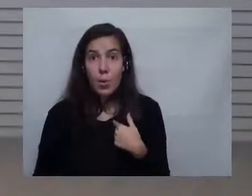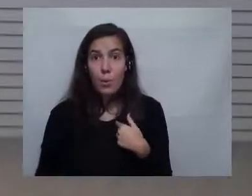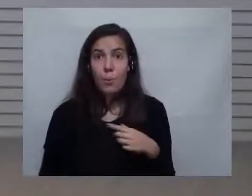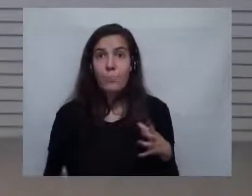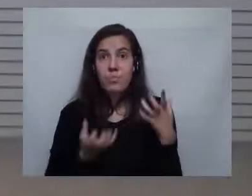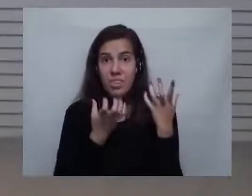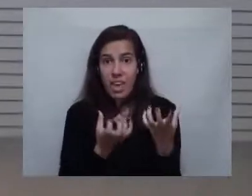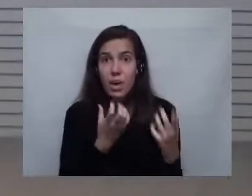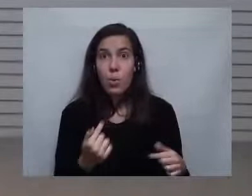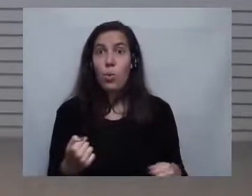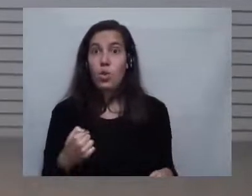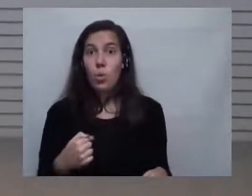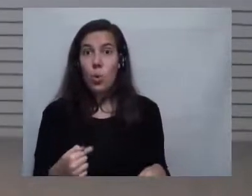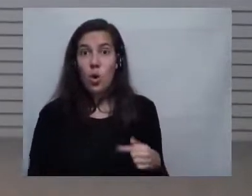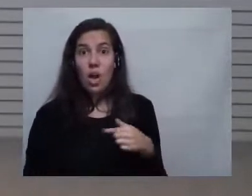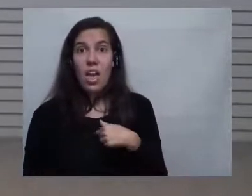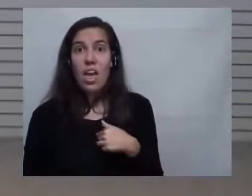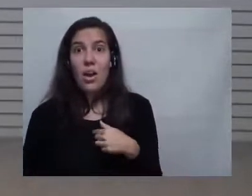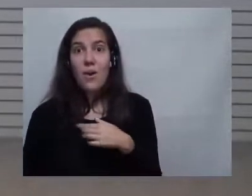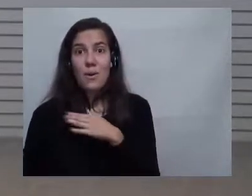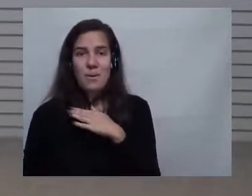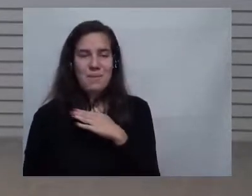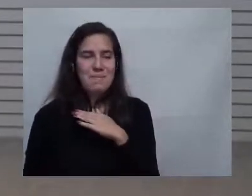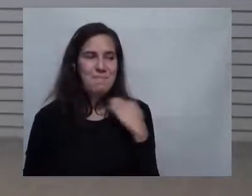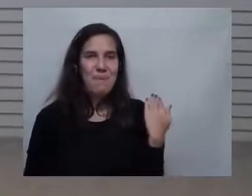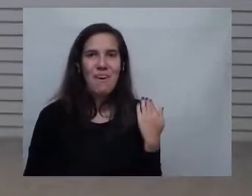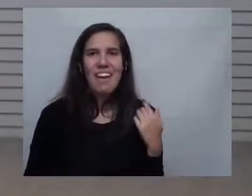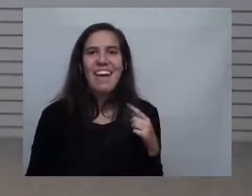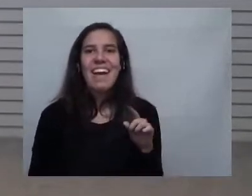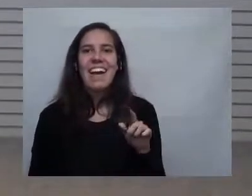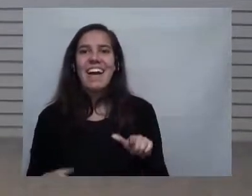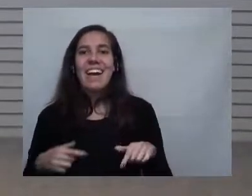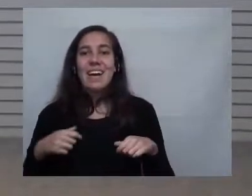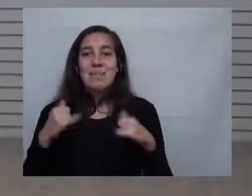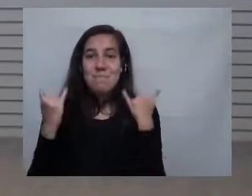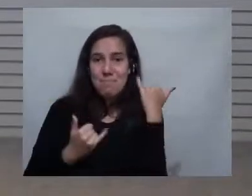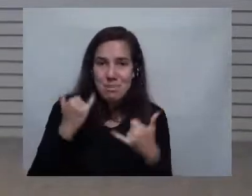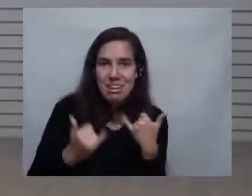quem sabe ó tá mexendo é